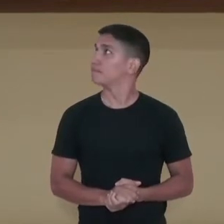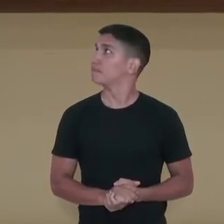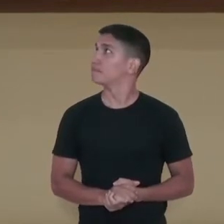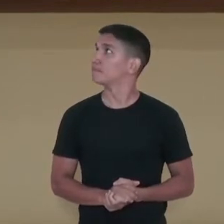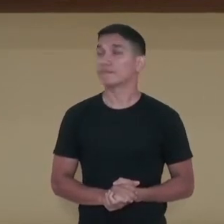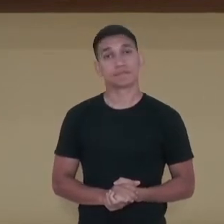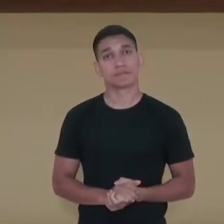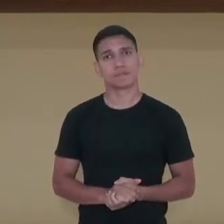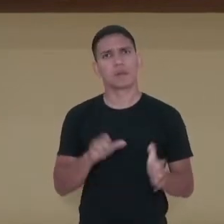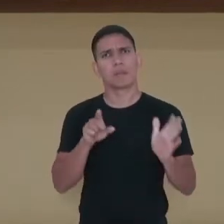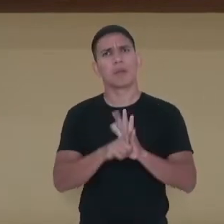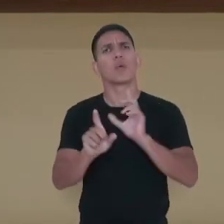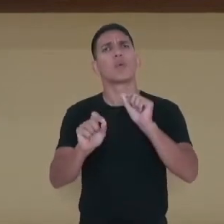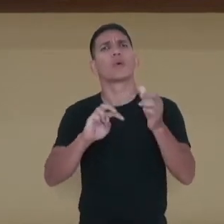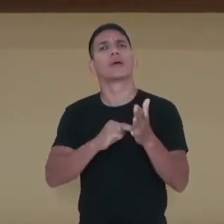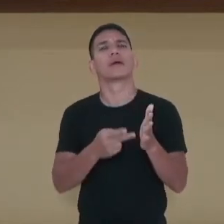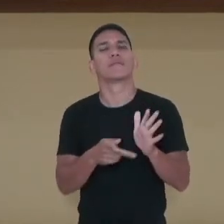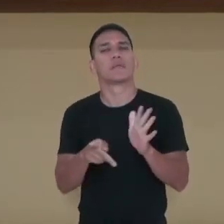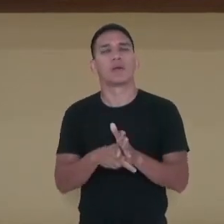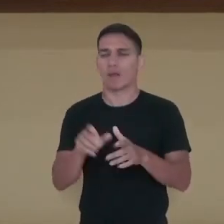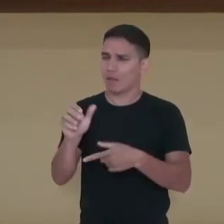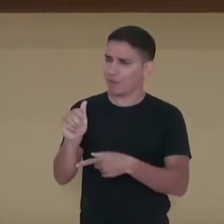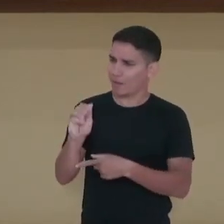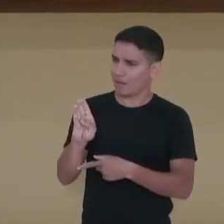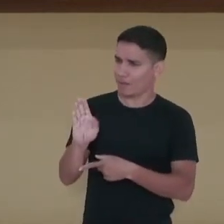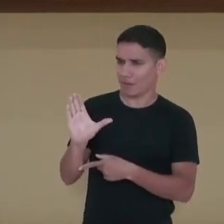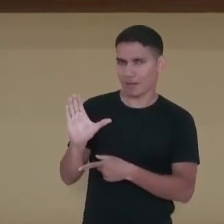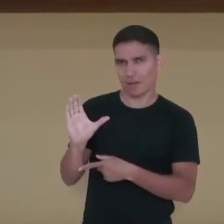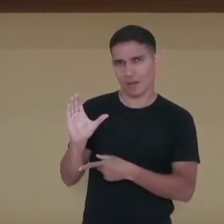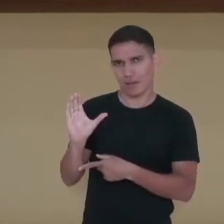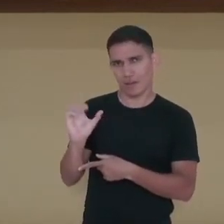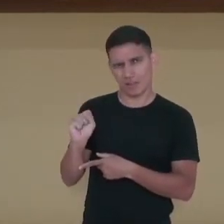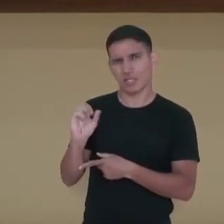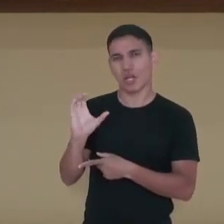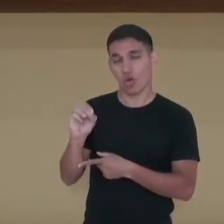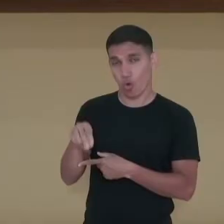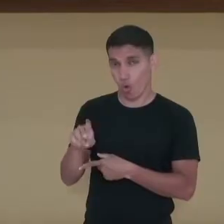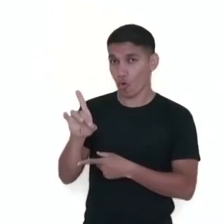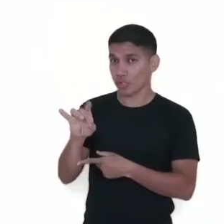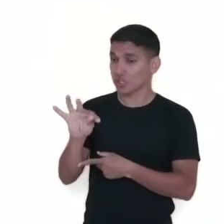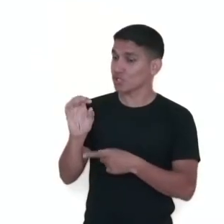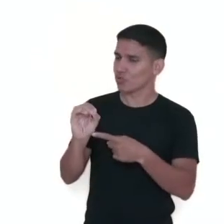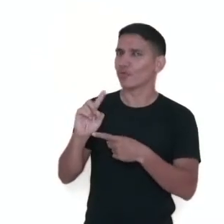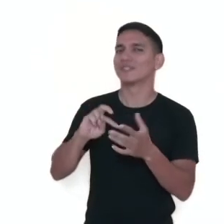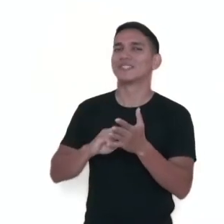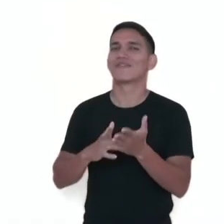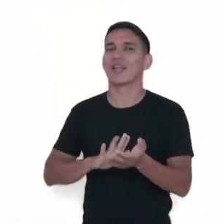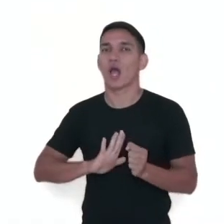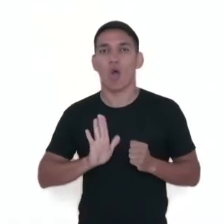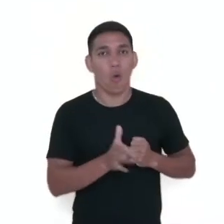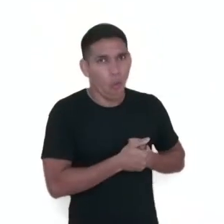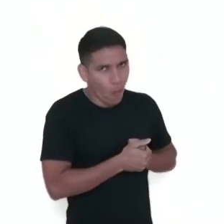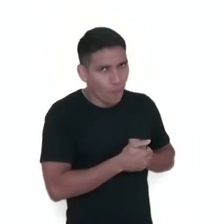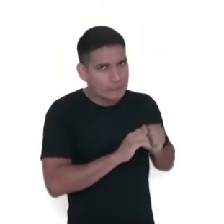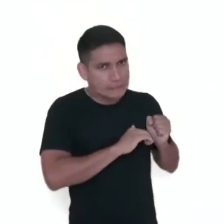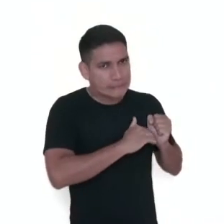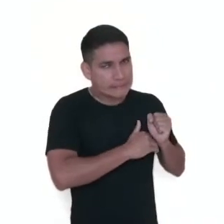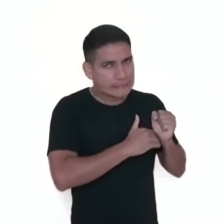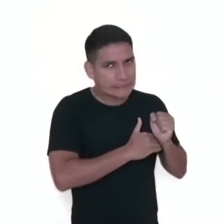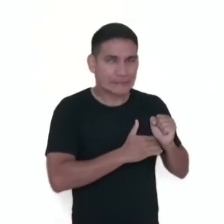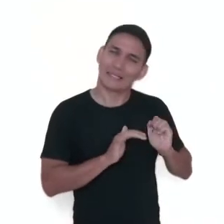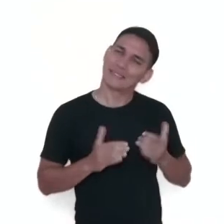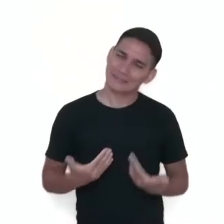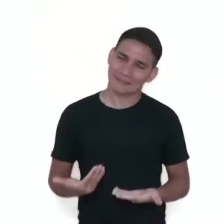O que é abscôndito? Se você procurou no dicionário, quer dizer oculto, escondido, secreto,